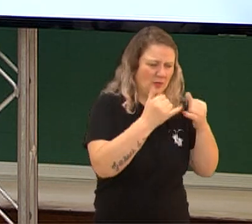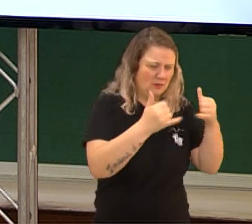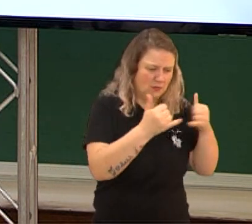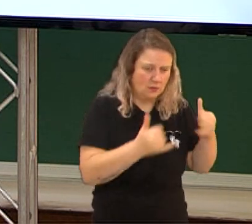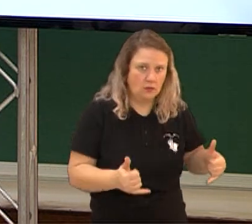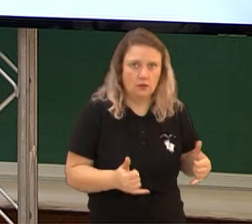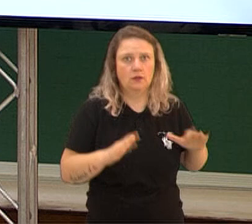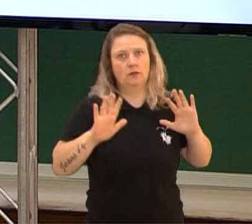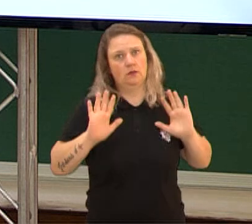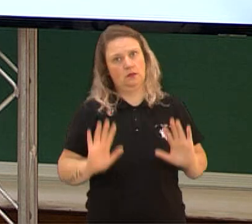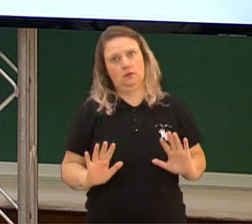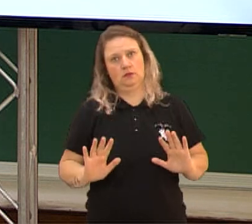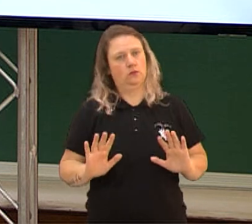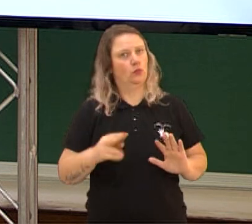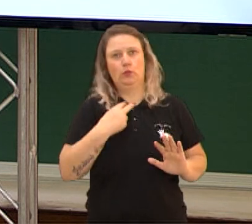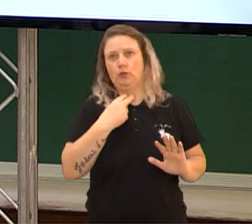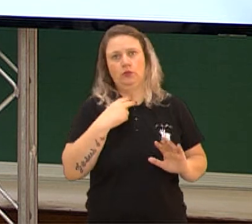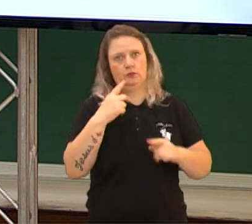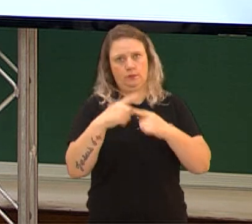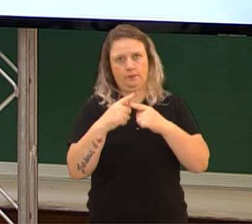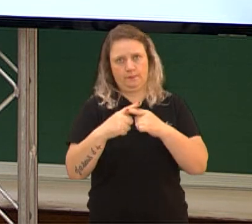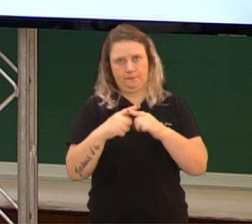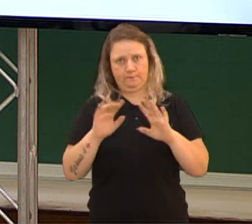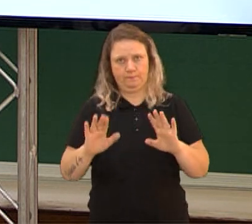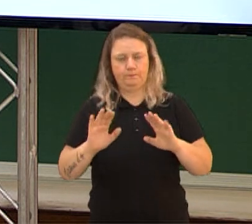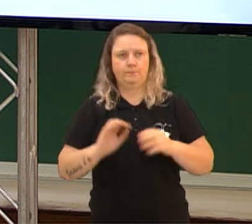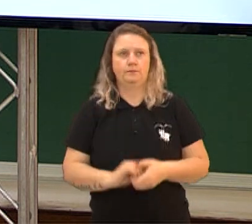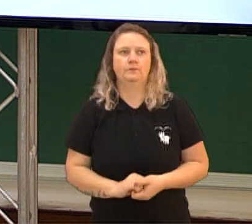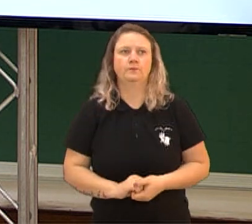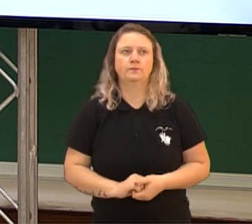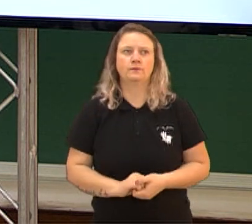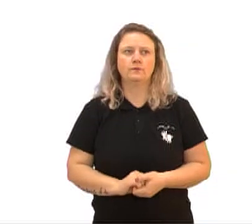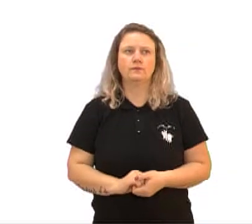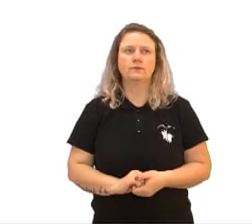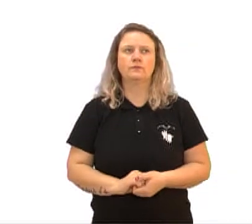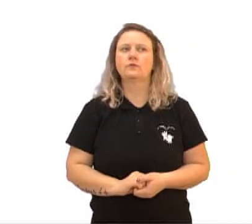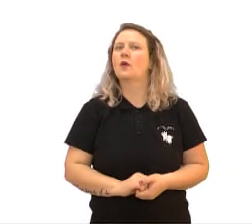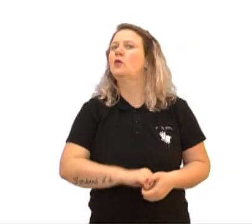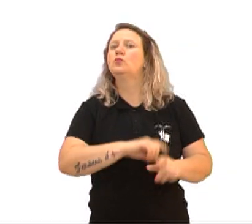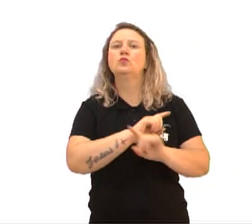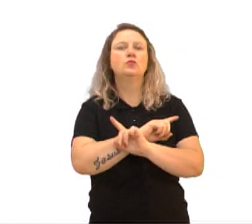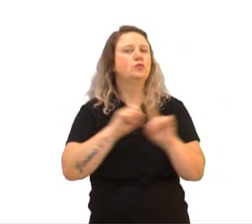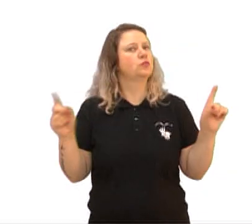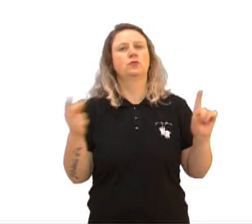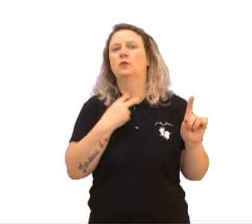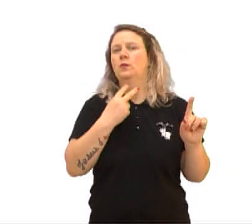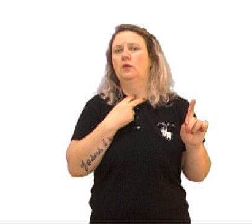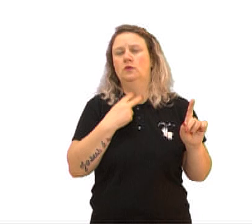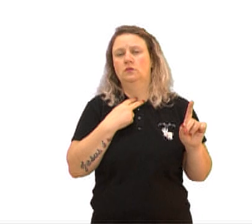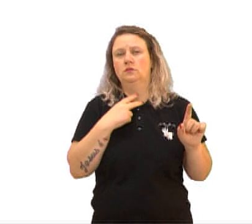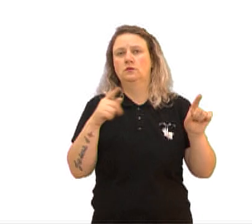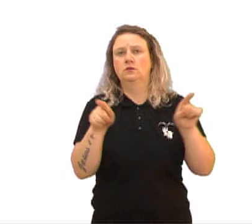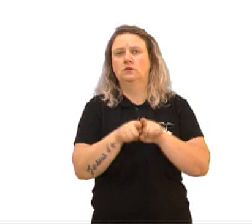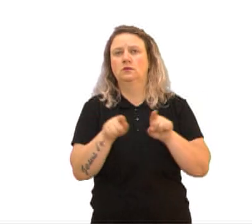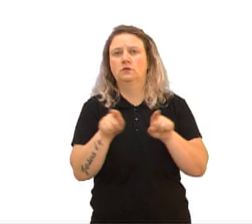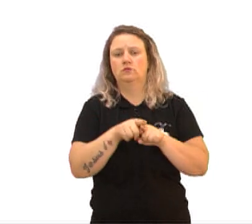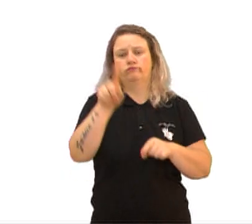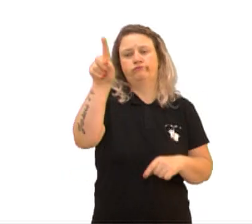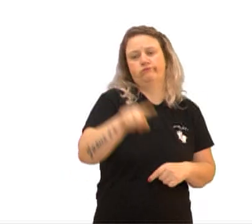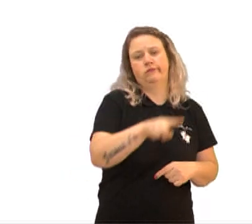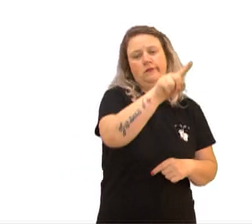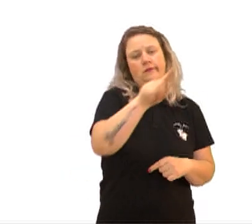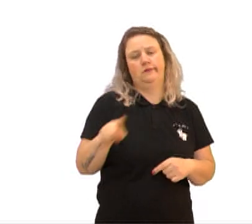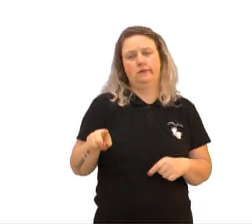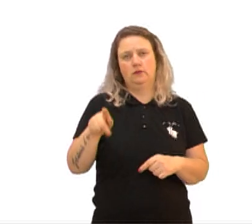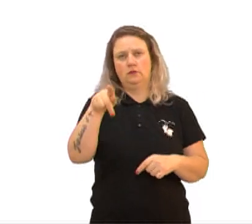pode esquecer que não dá para multiplicar. Tá certo? Então, não vale também o anulamento do produto. O que é